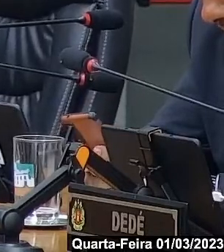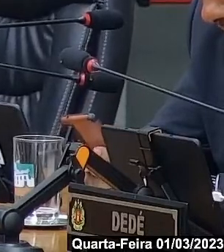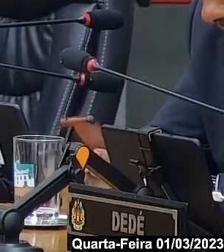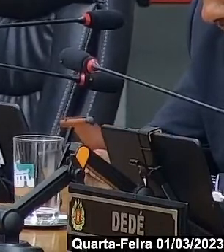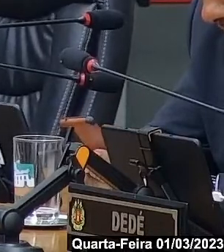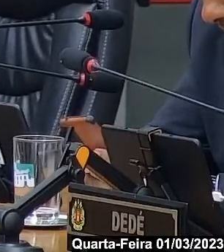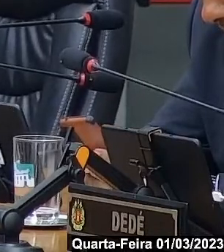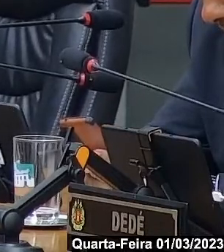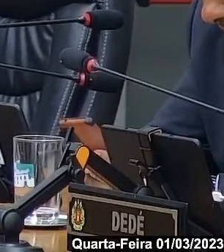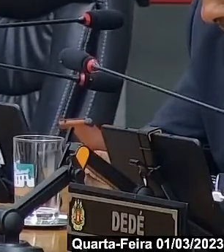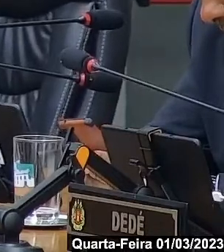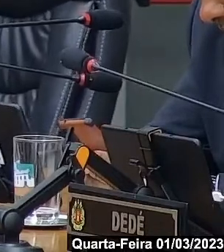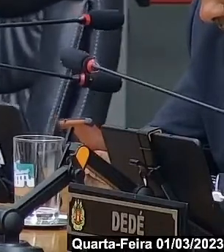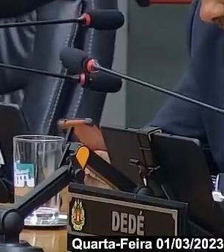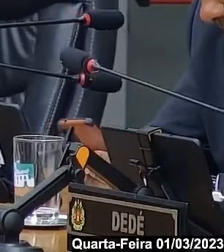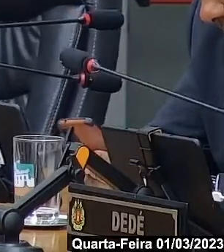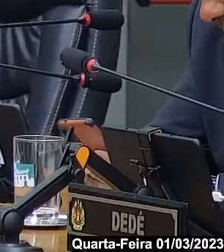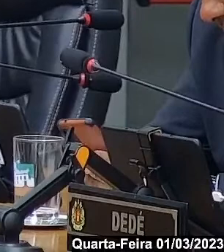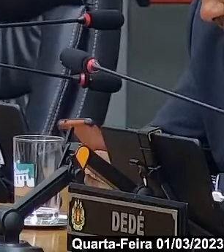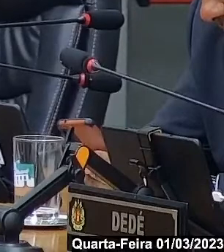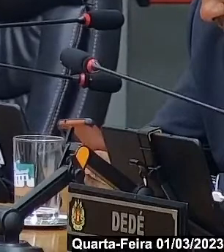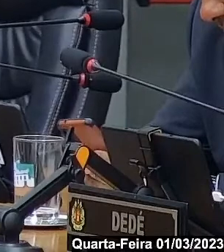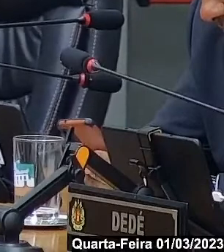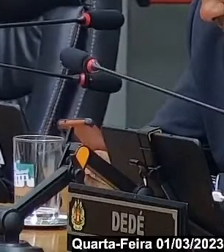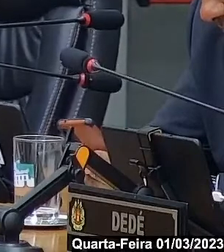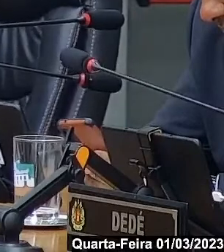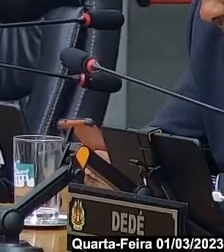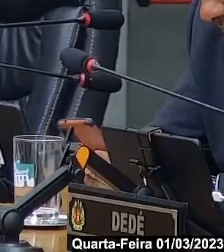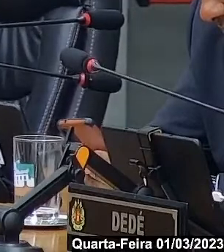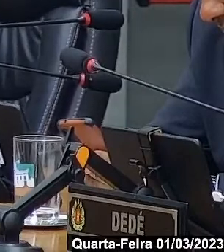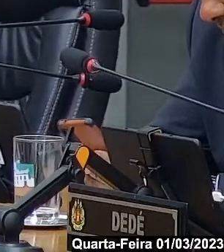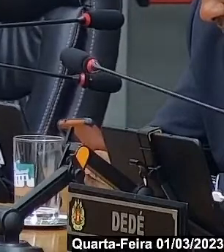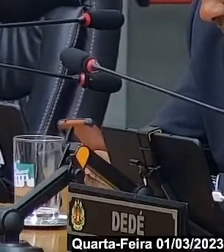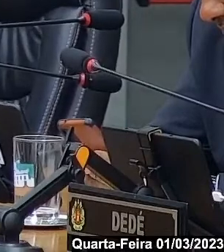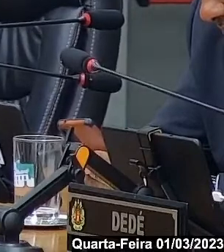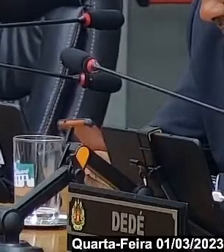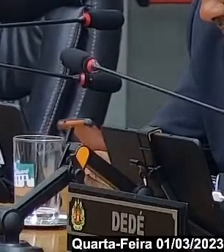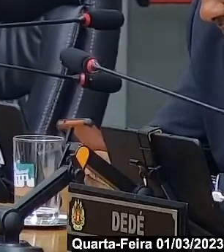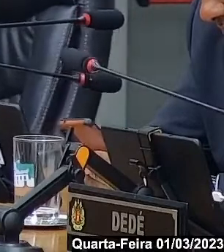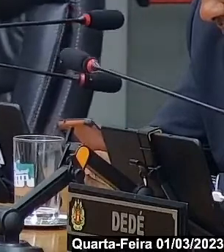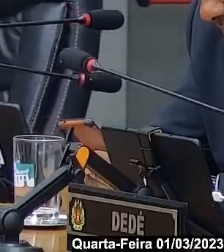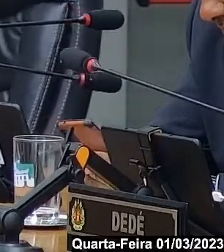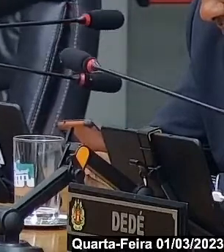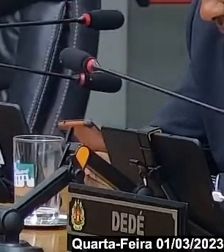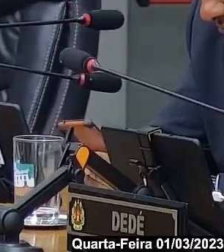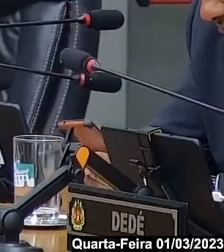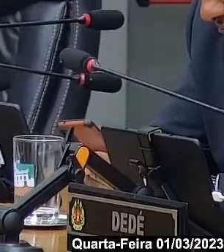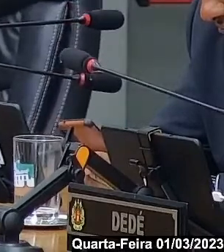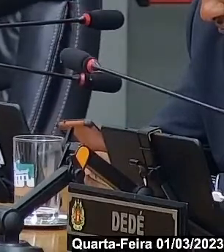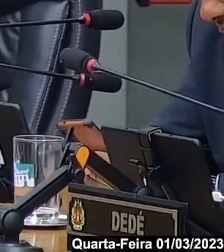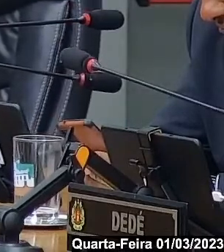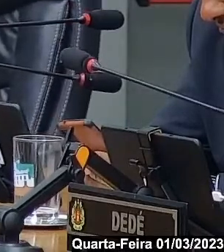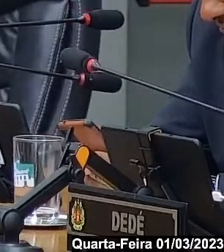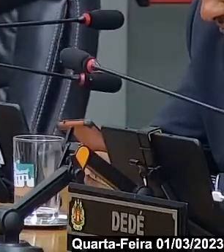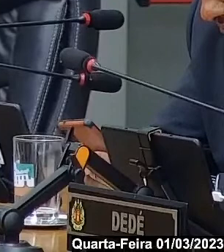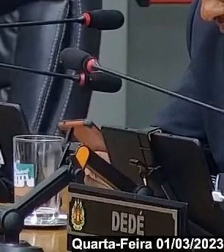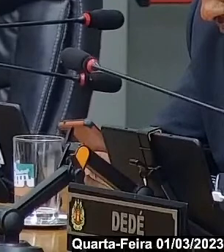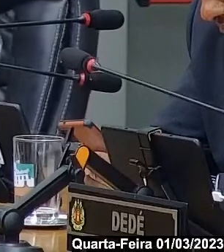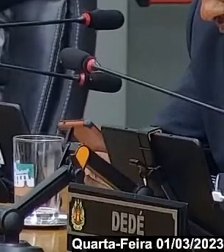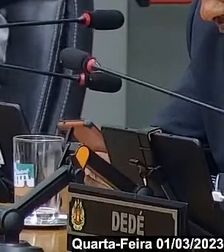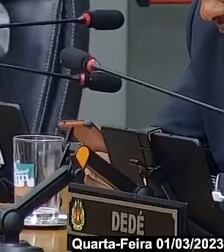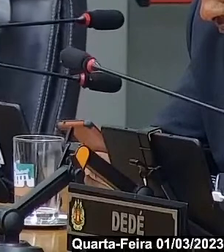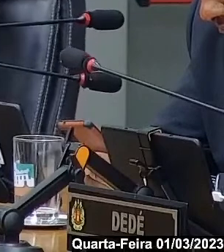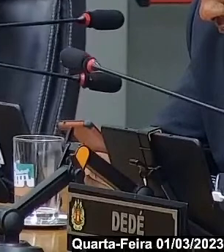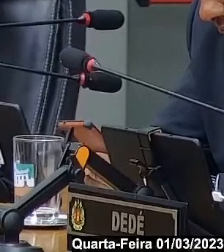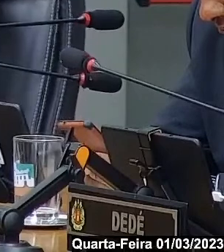né? Que é o ano que vem ainda, né? Eu estou vendo o neguinho já se gradiando nessa guerra, né? Eu acho que não precisa nada disso. Eu